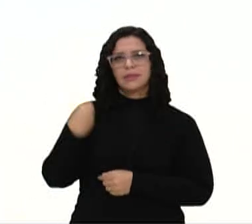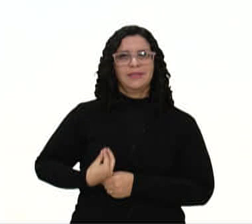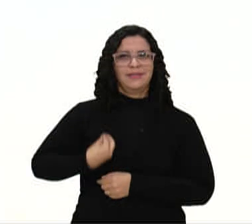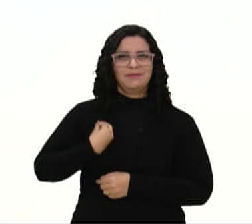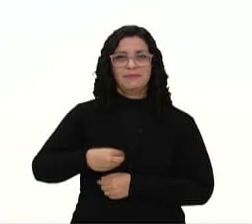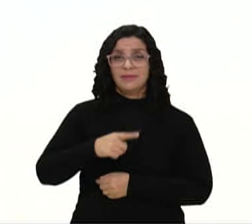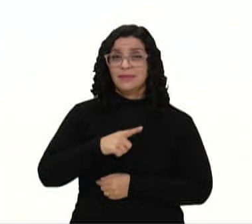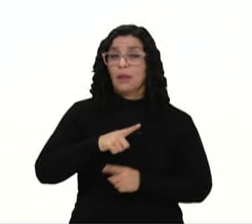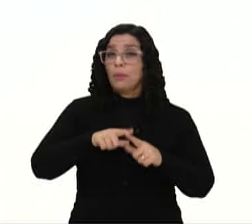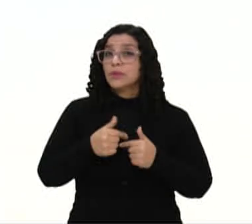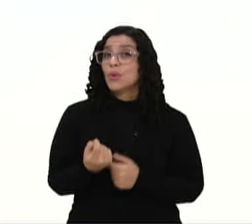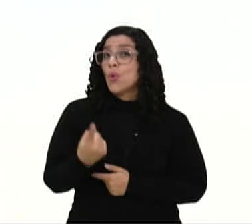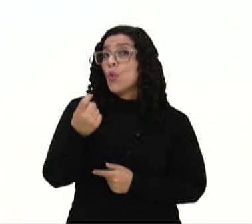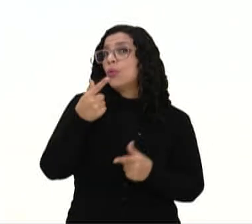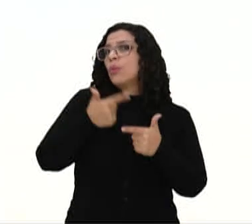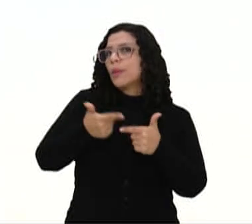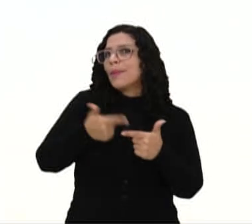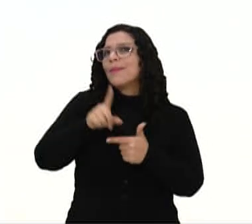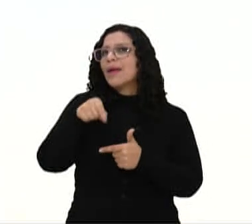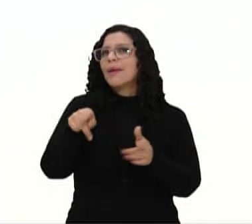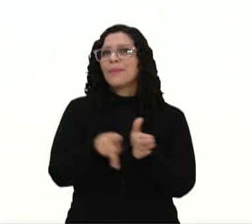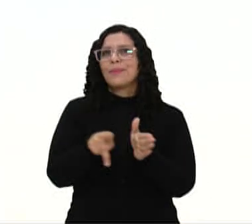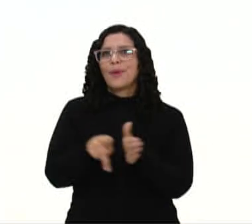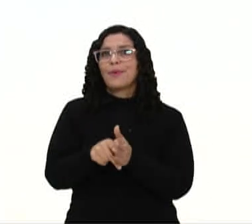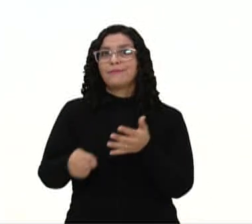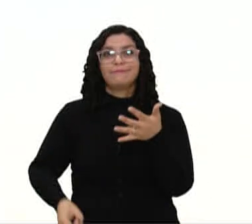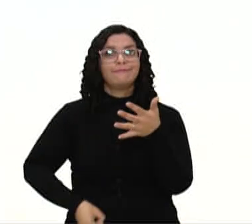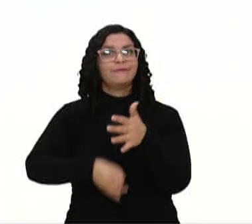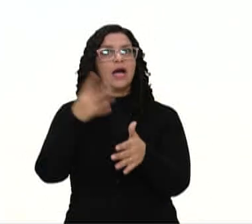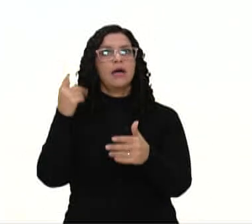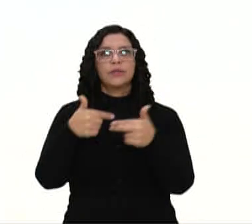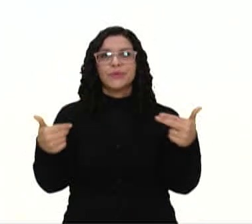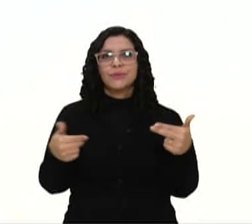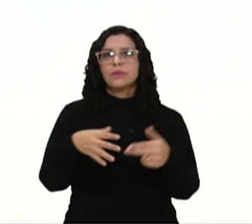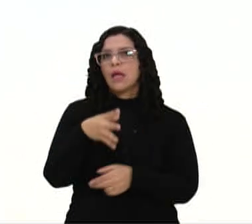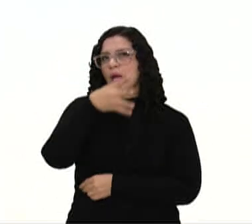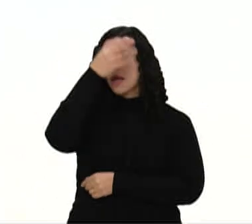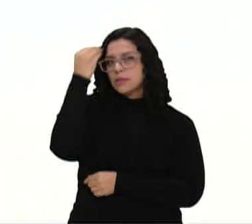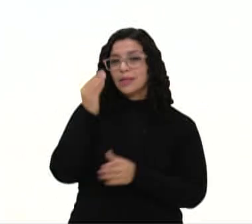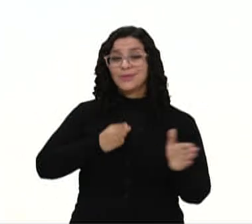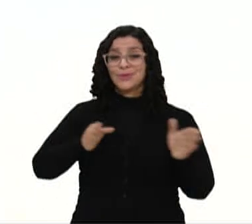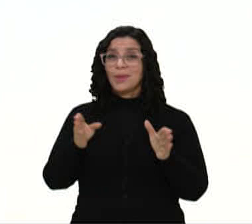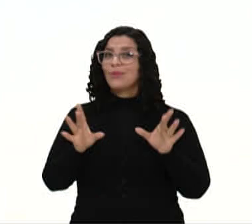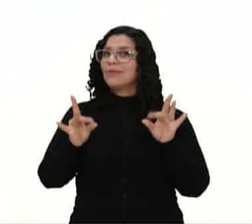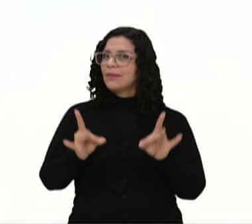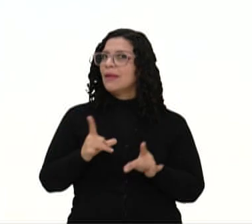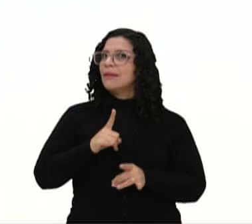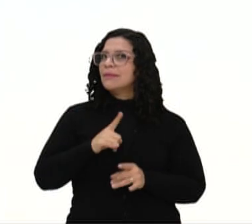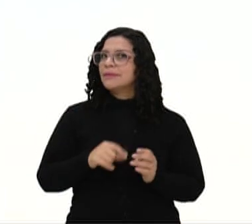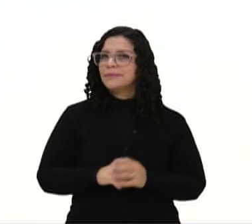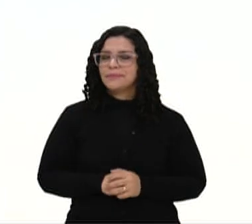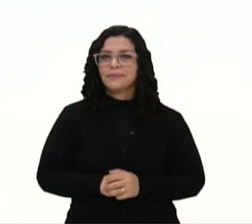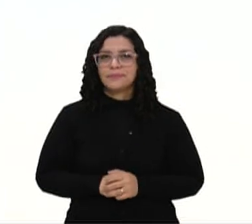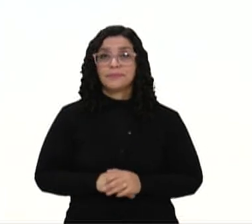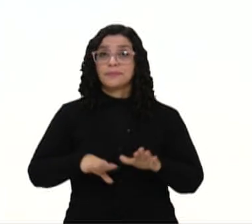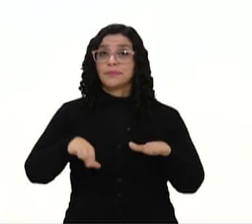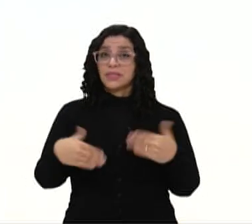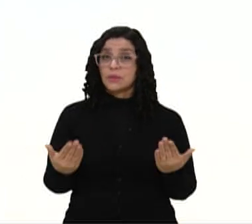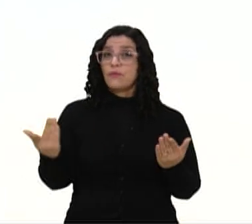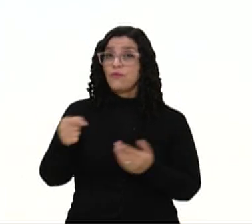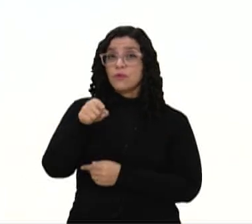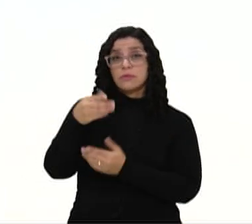vida. O único problema é que há muitas coisas que se esquecem deste pequeno detalhe.